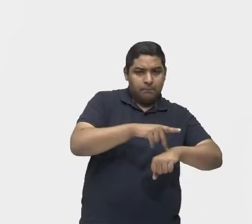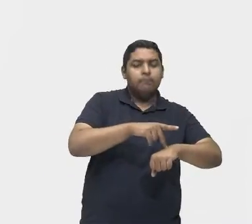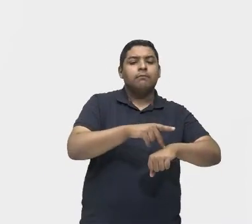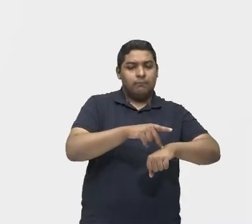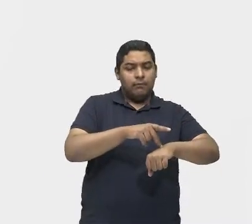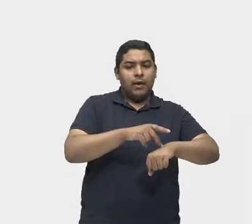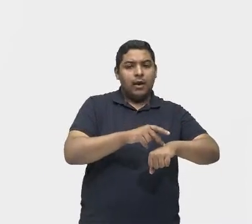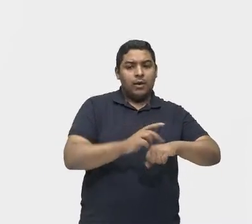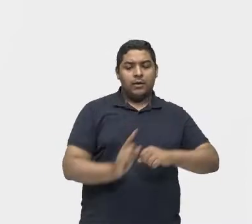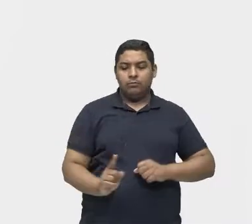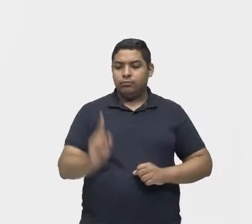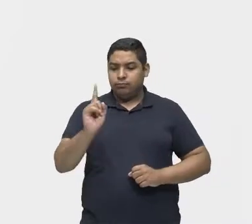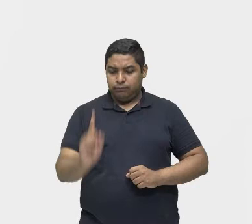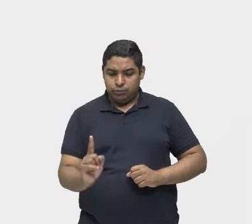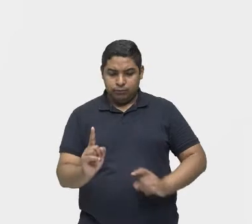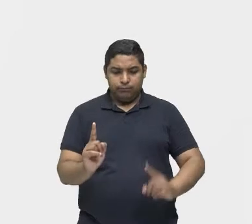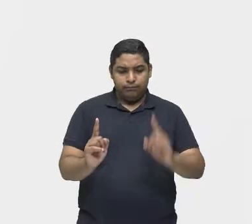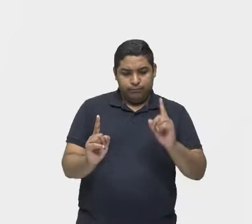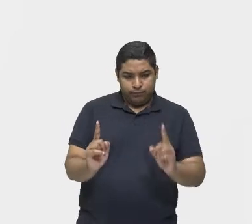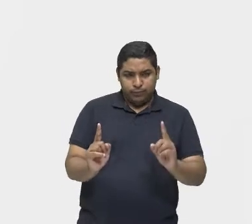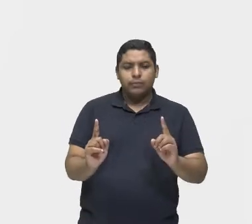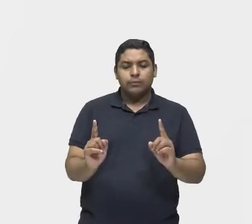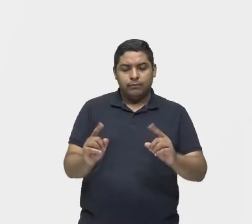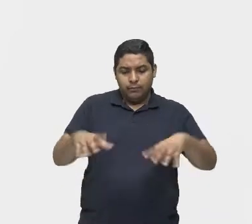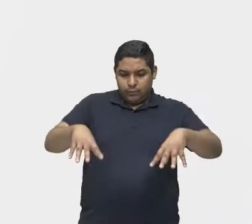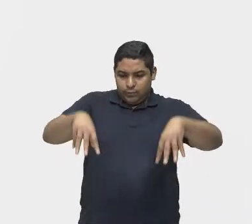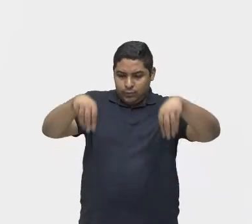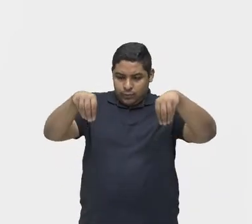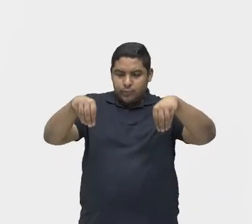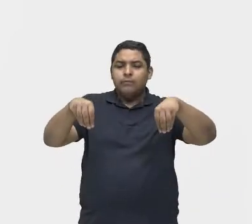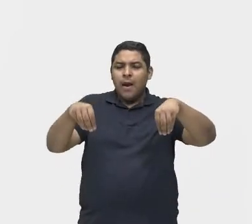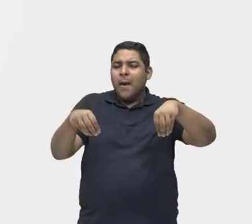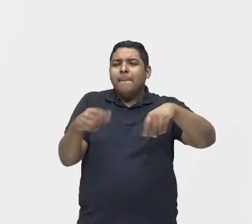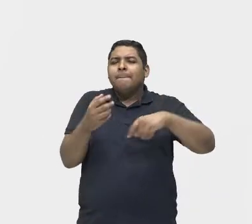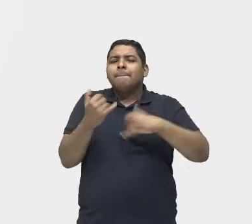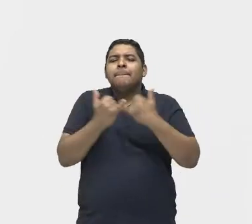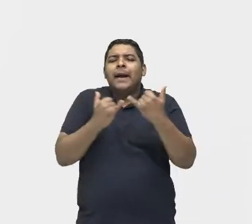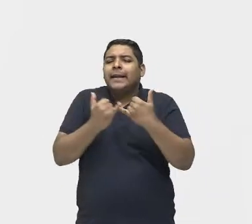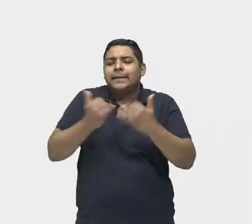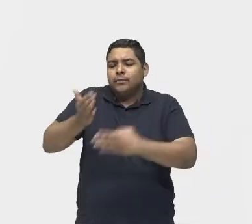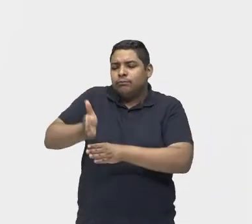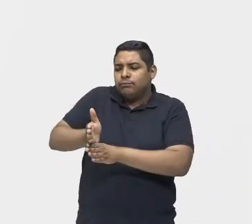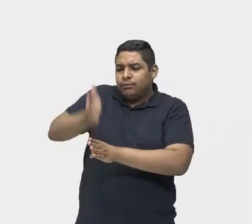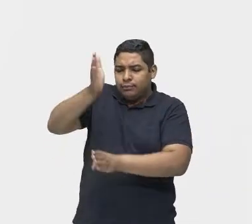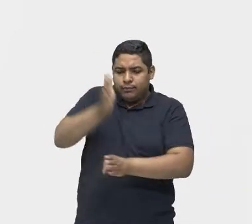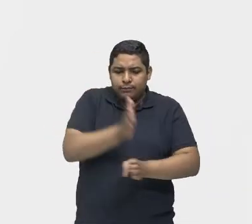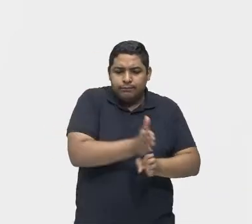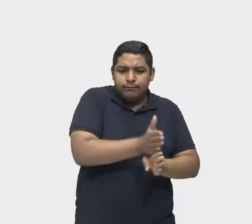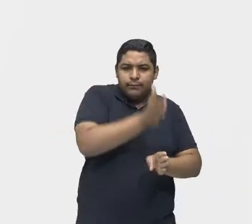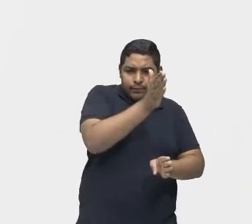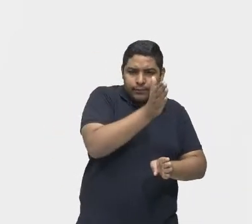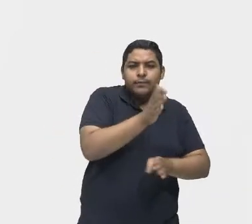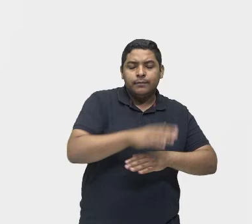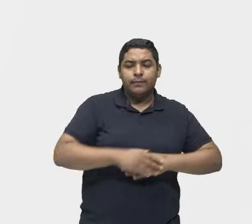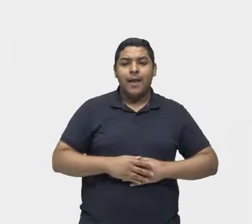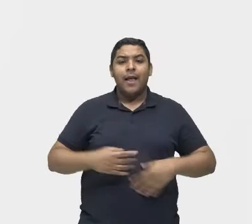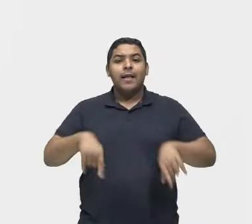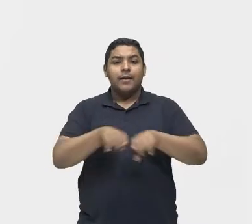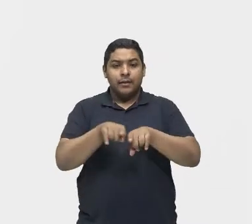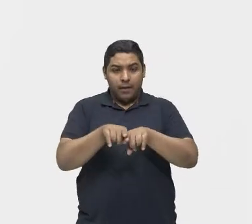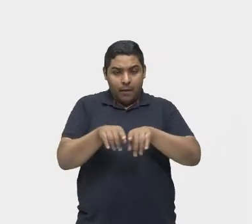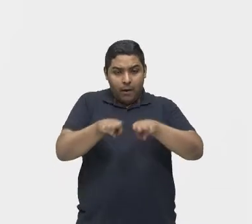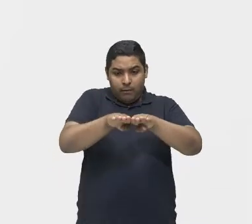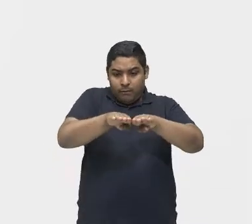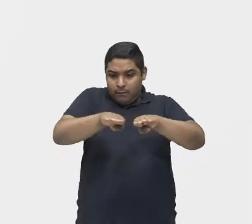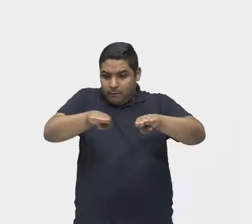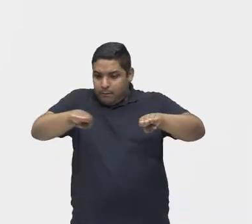fincadas verticalmente no chão, como se fossem paredes, e uma grande pedra era colocada horizontalmente